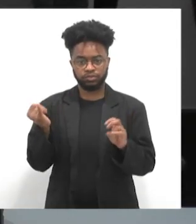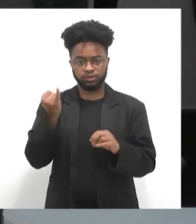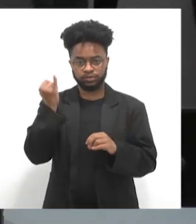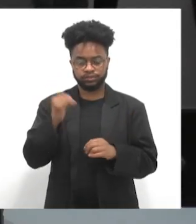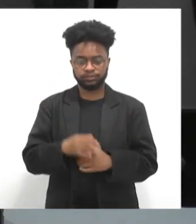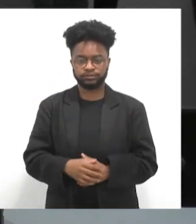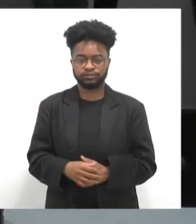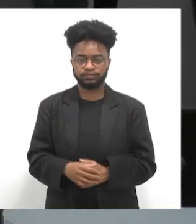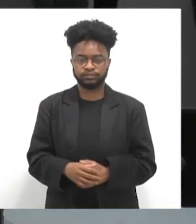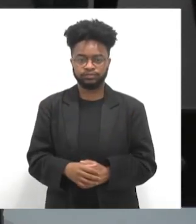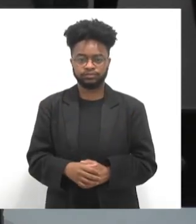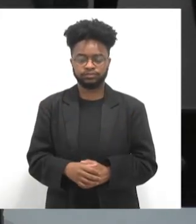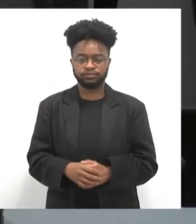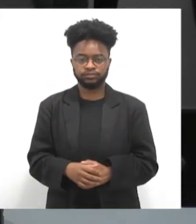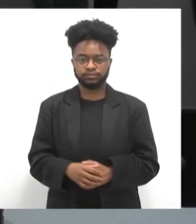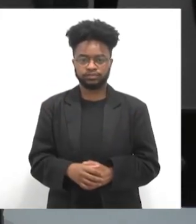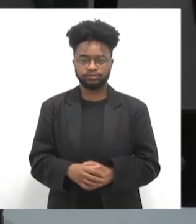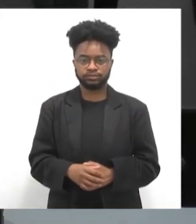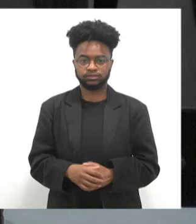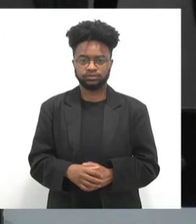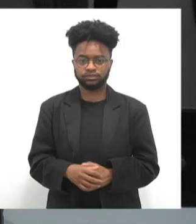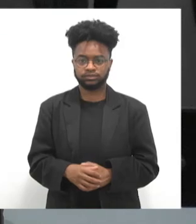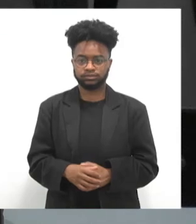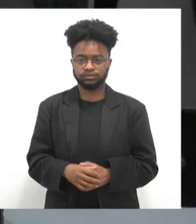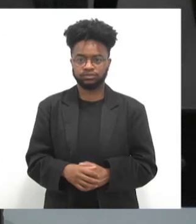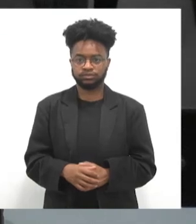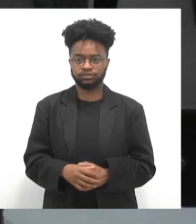relevante. O deputado